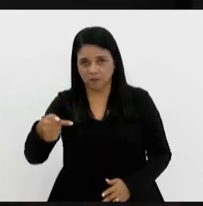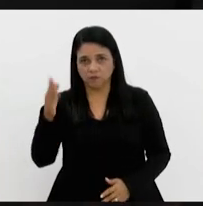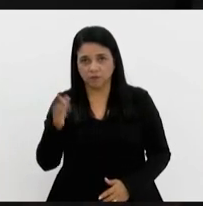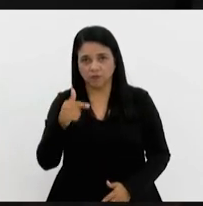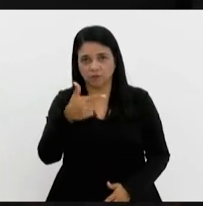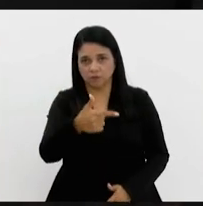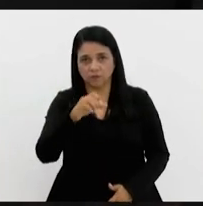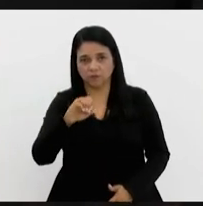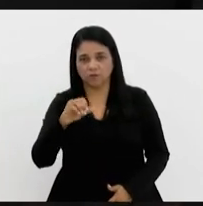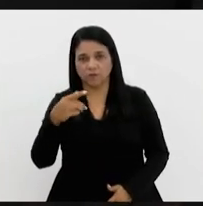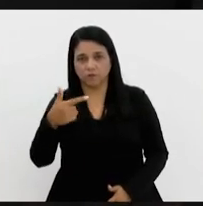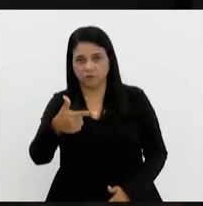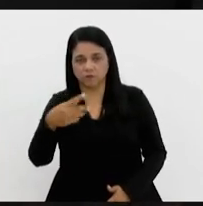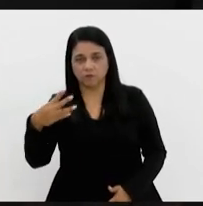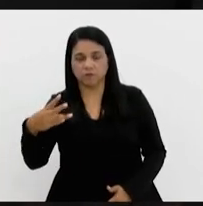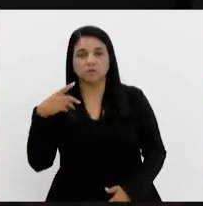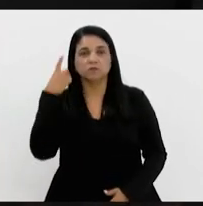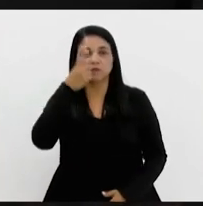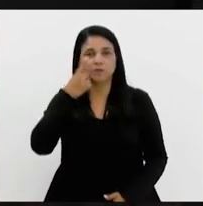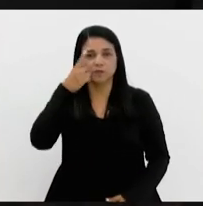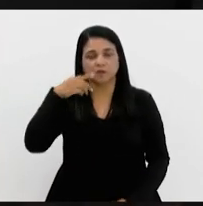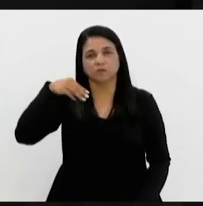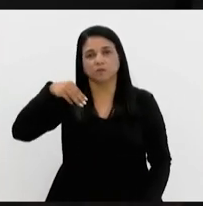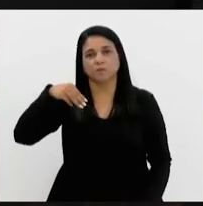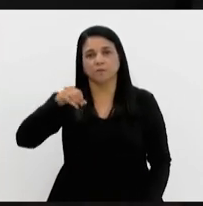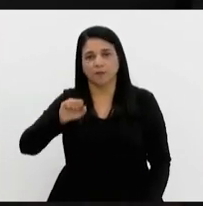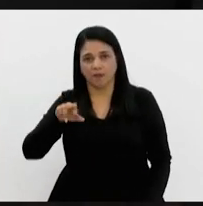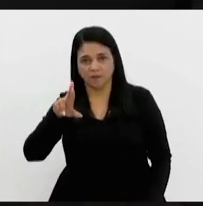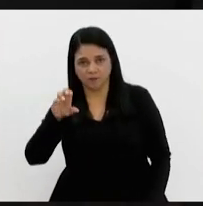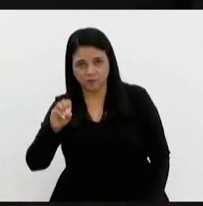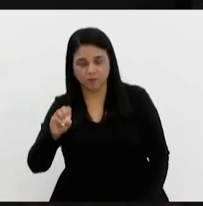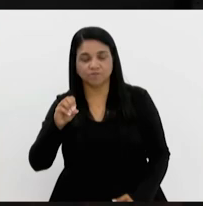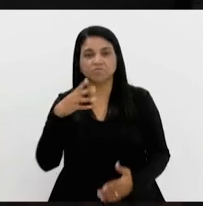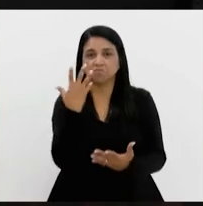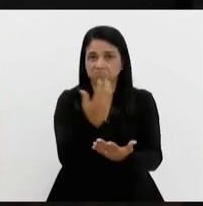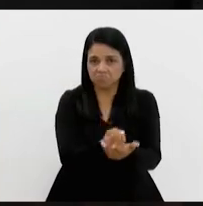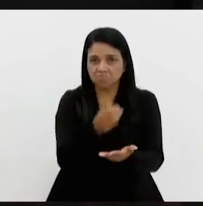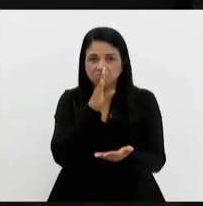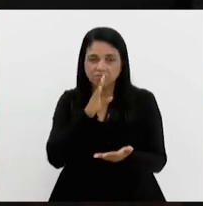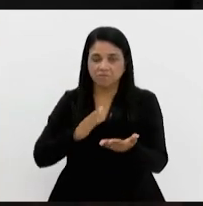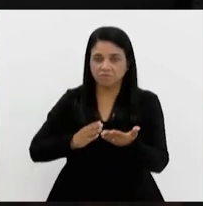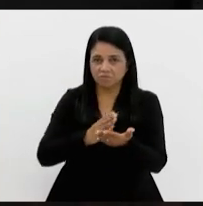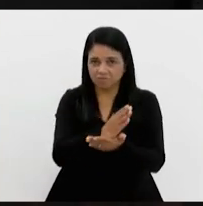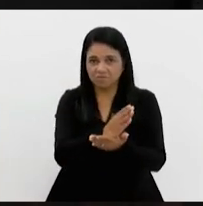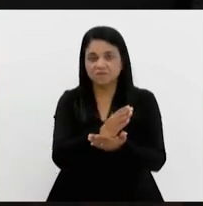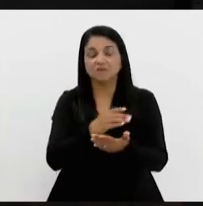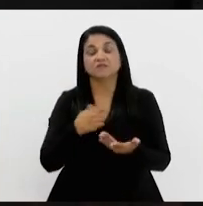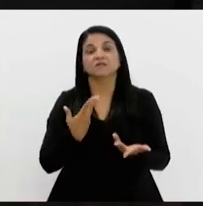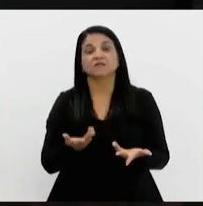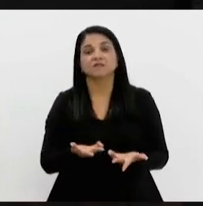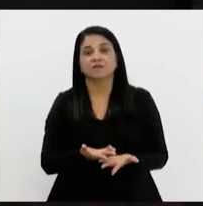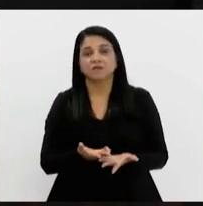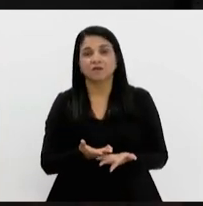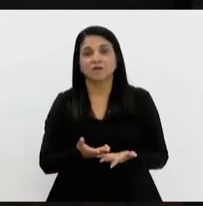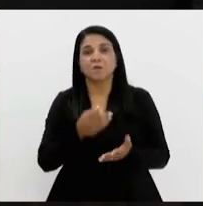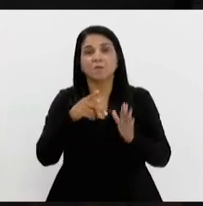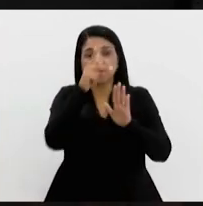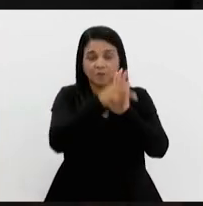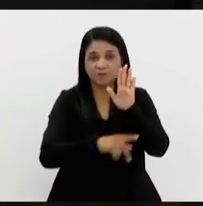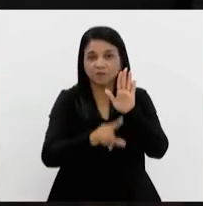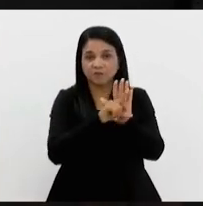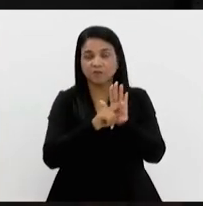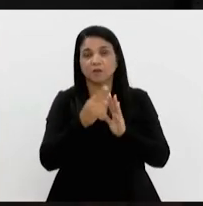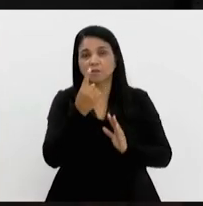117/23, também do deputado Canella. Todos de acordo, aprovado. E, por fim, projeto de lei